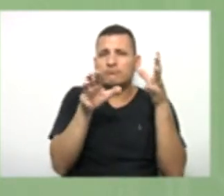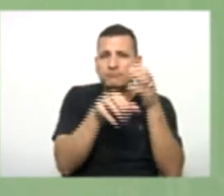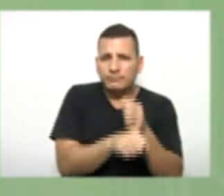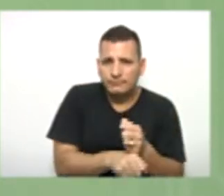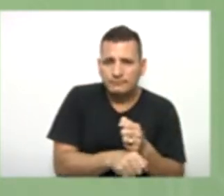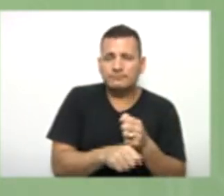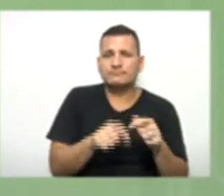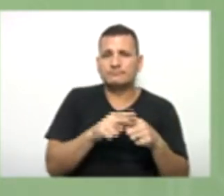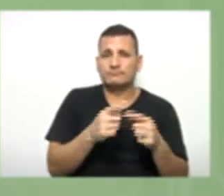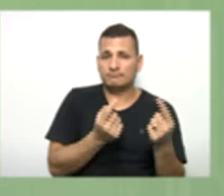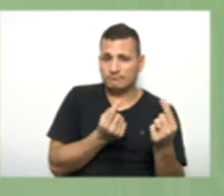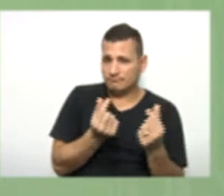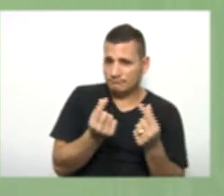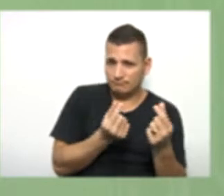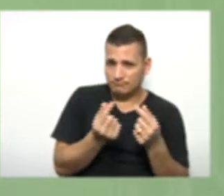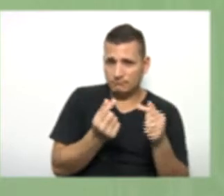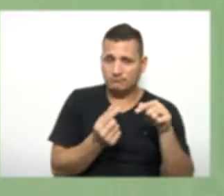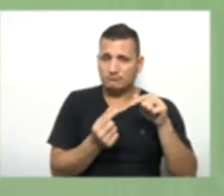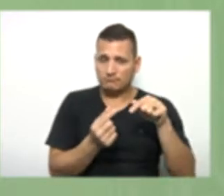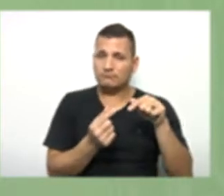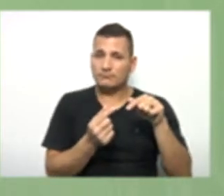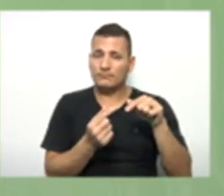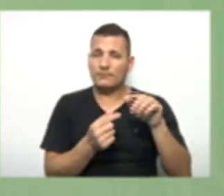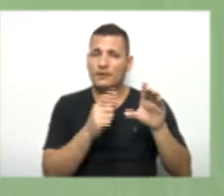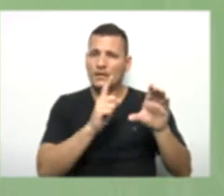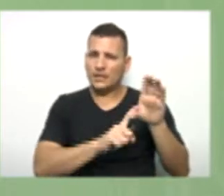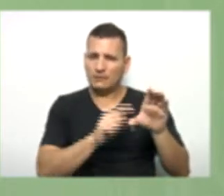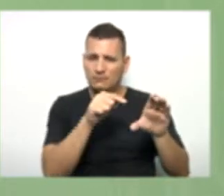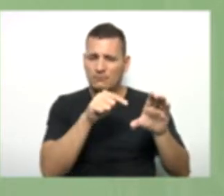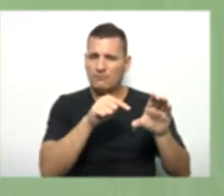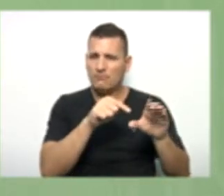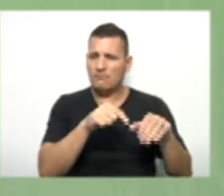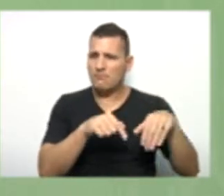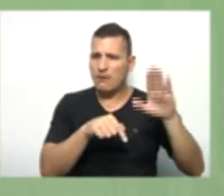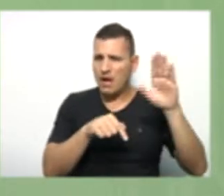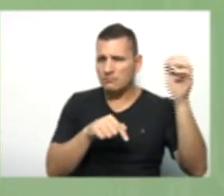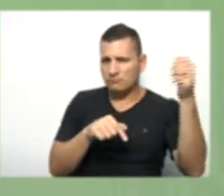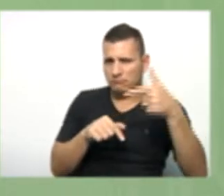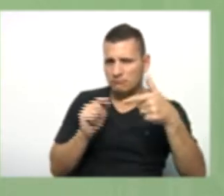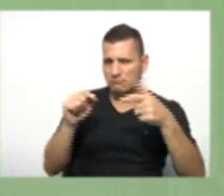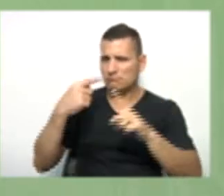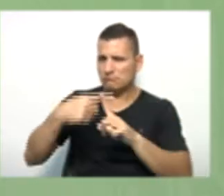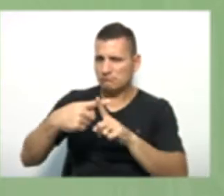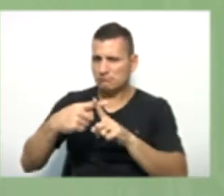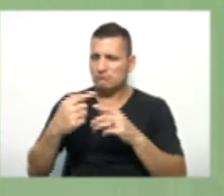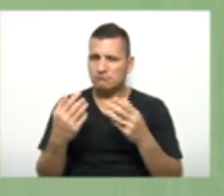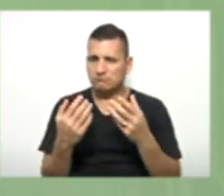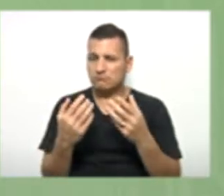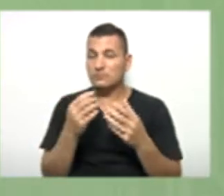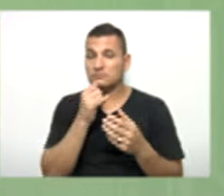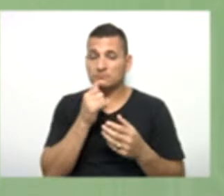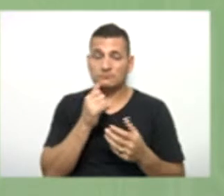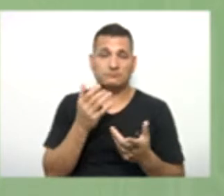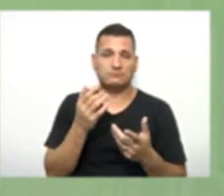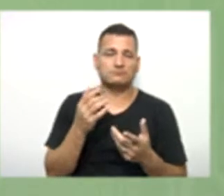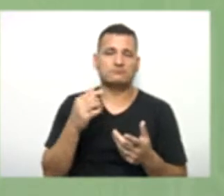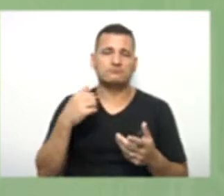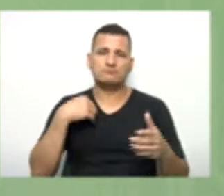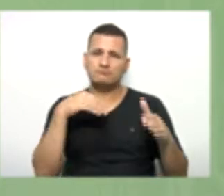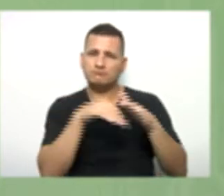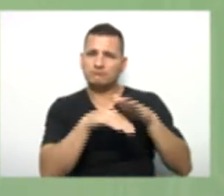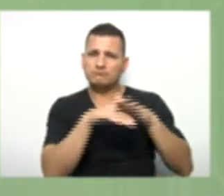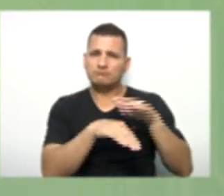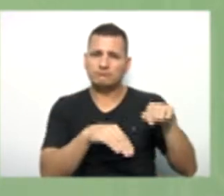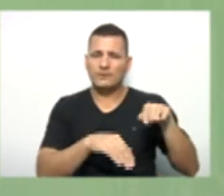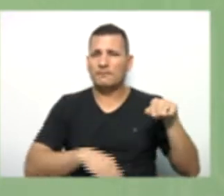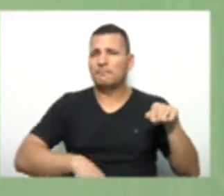os valores dos débitos forem maior do que os valores dos créditos. Então, se eu recebi na conta caixa mais débito,